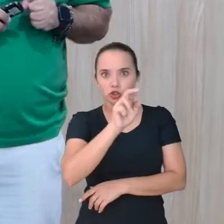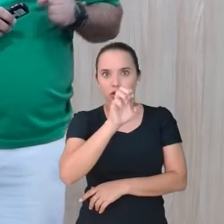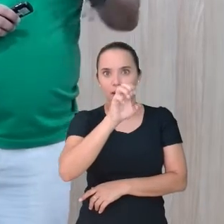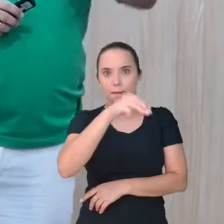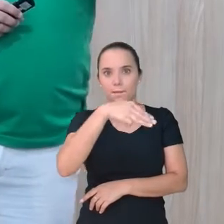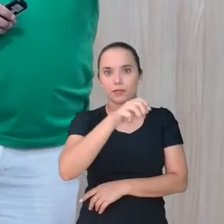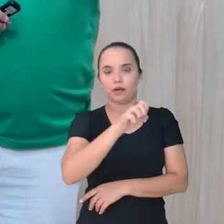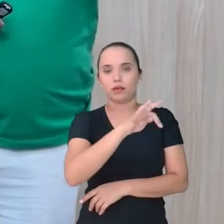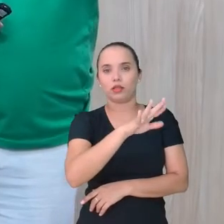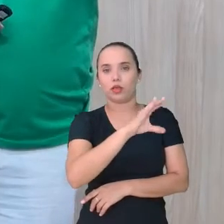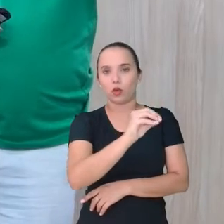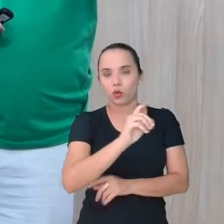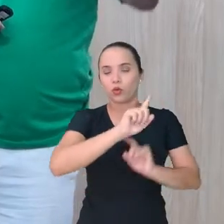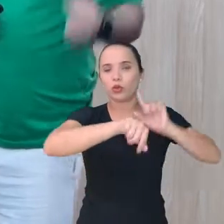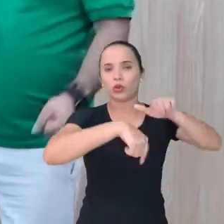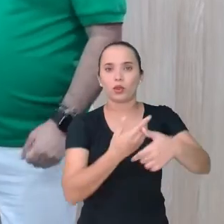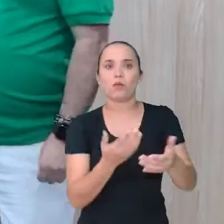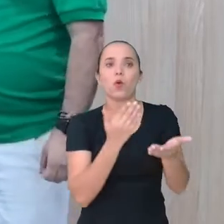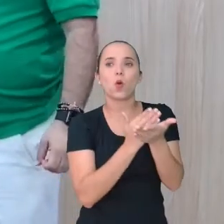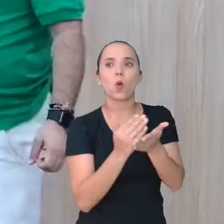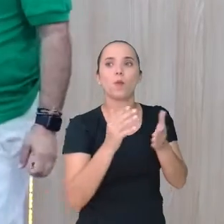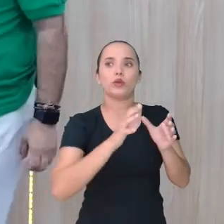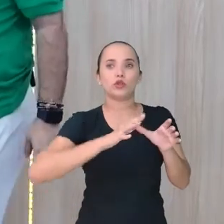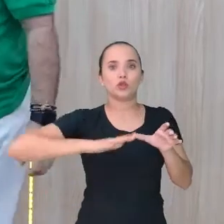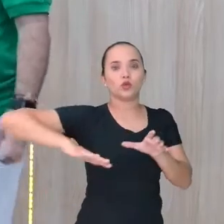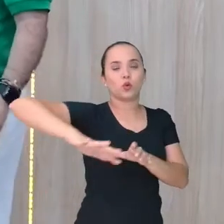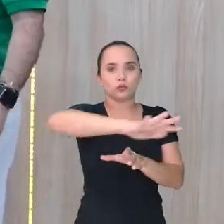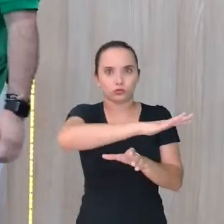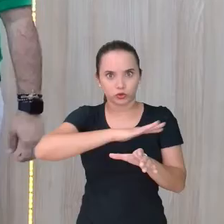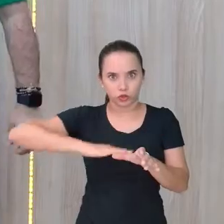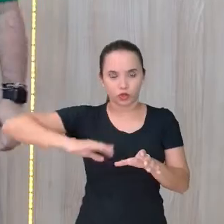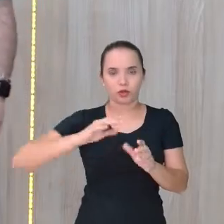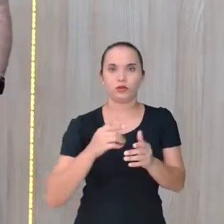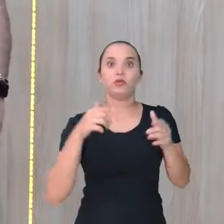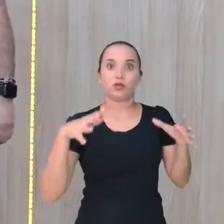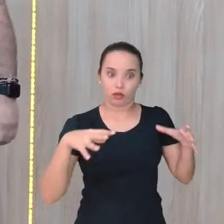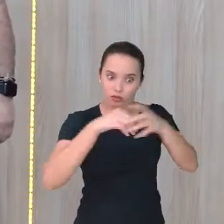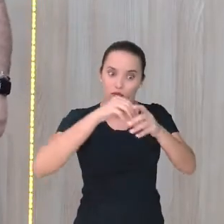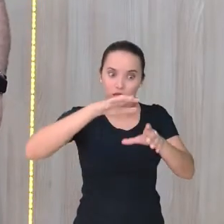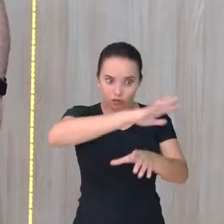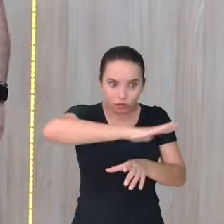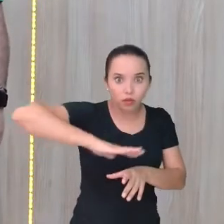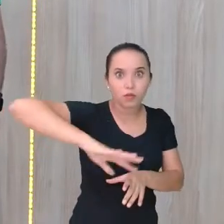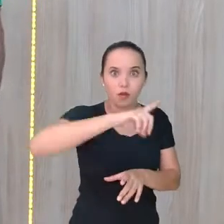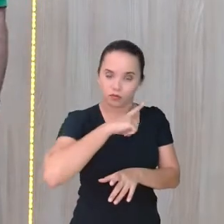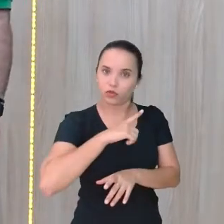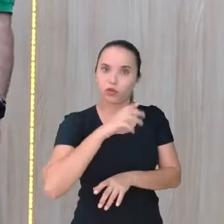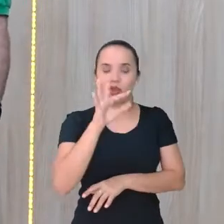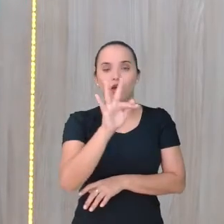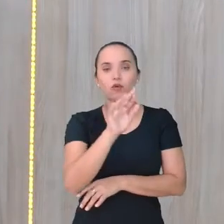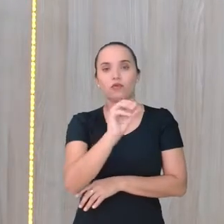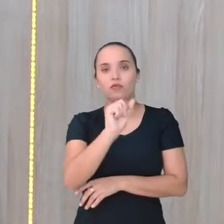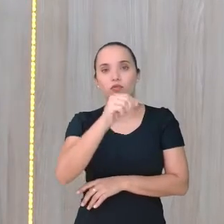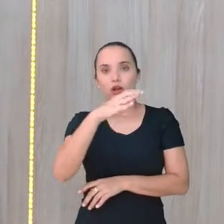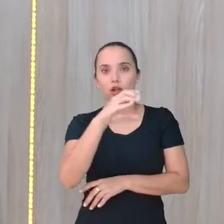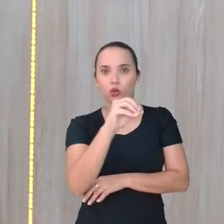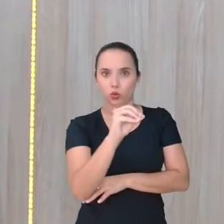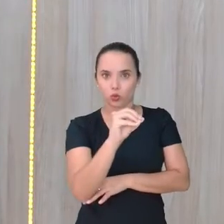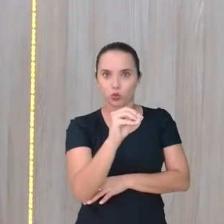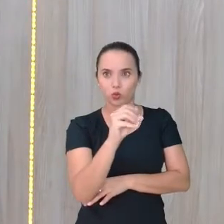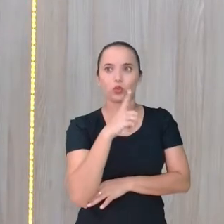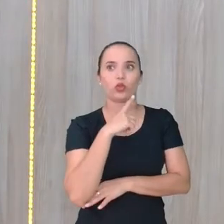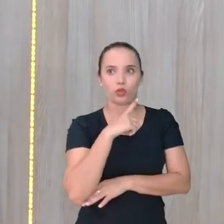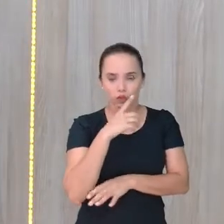reinos. Dentre esses povos estava o povo franco, que organizou-se aqui